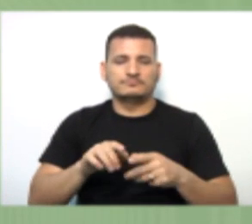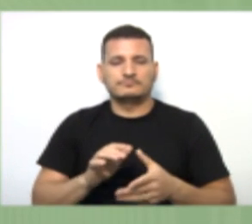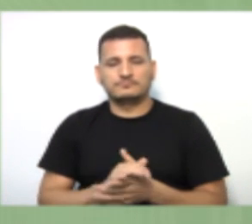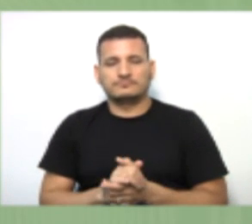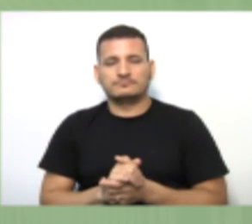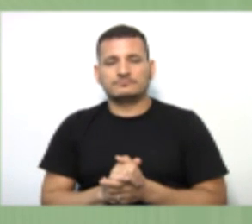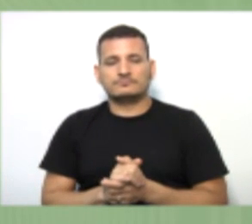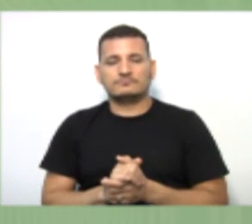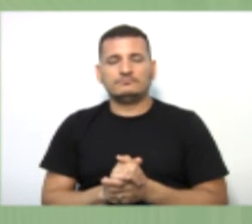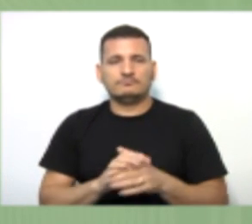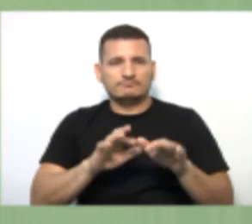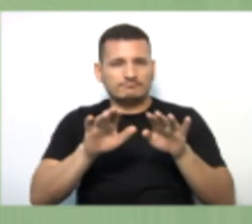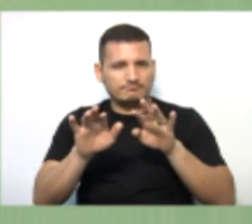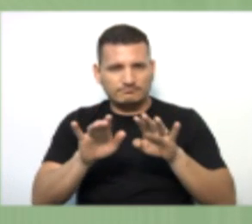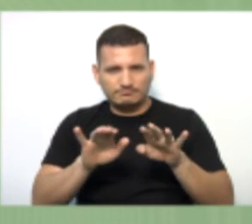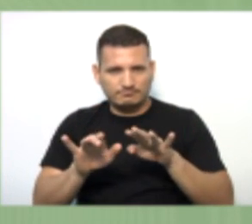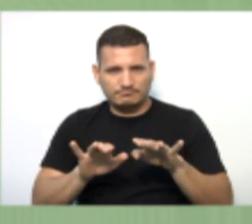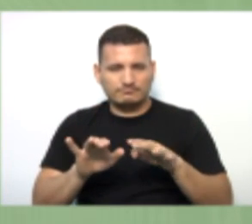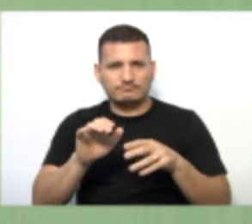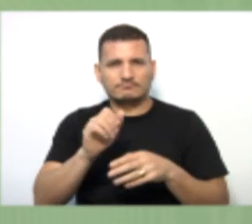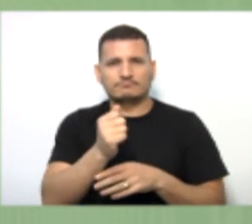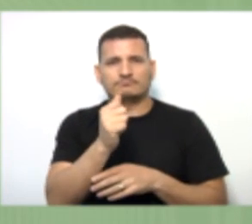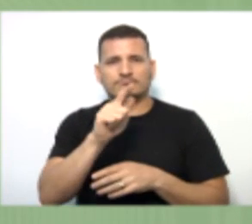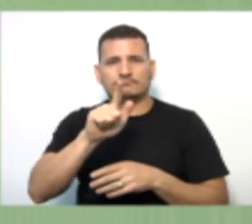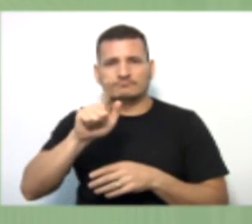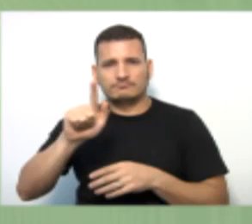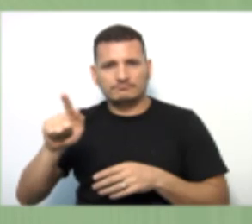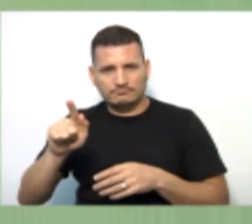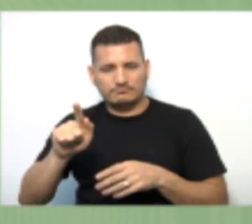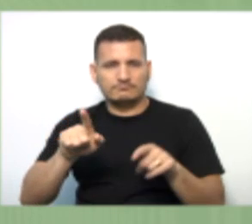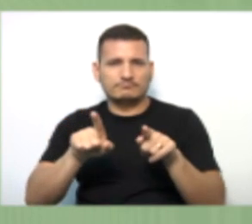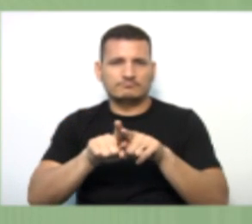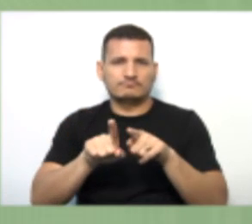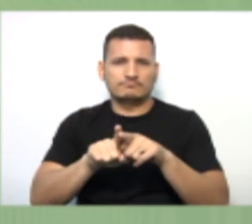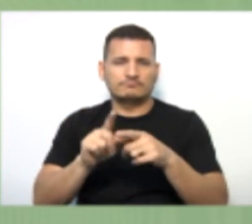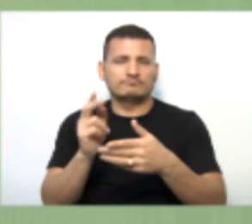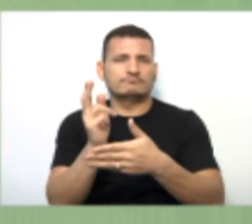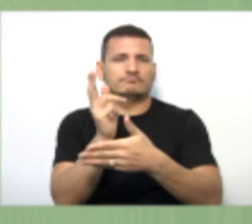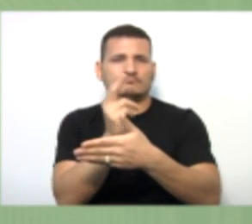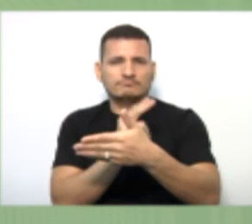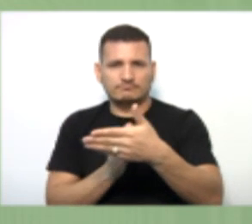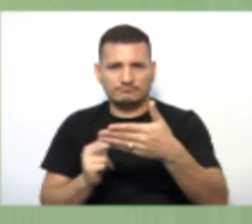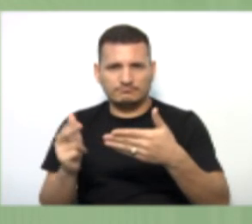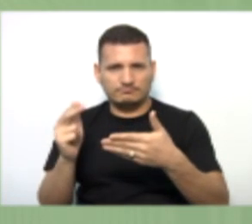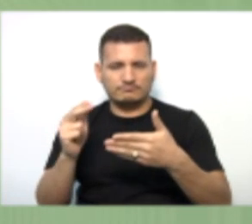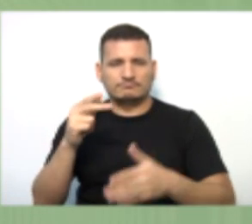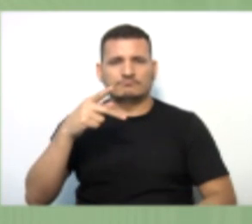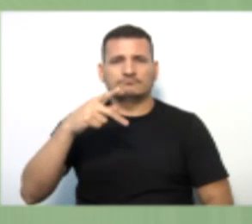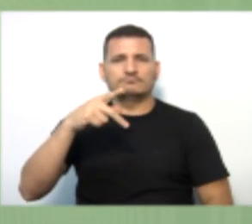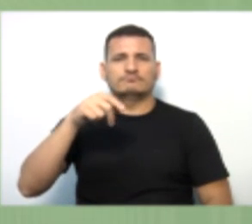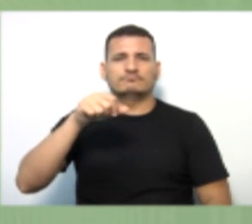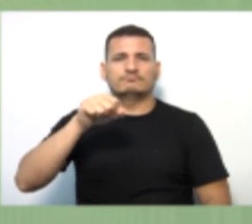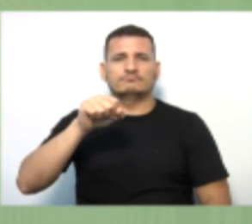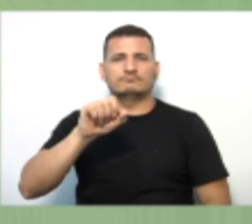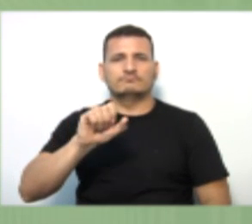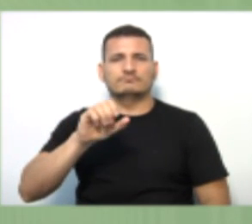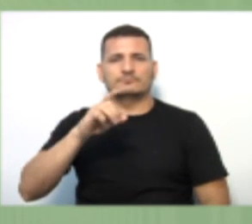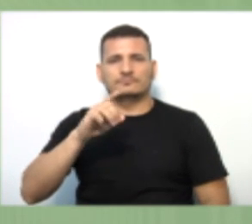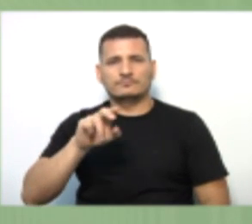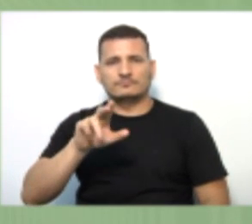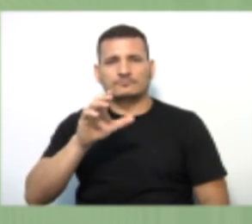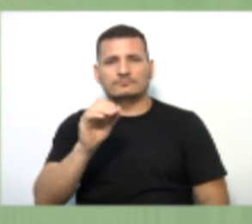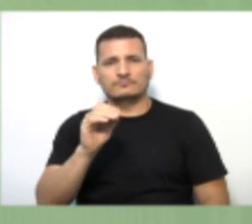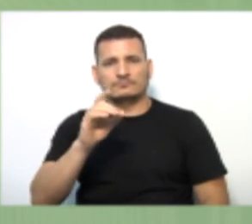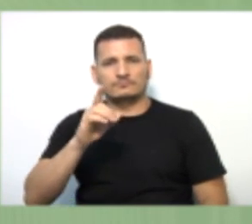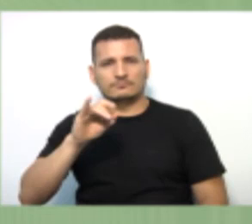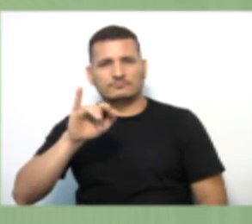Escrever algoritmo nas formas de descrição narrativa, fluxograma e pseudocódigo, tá?